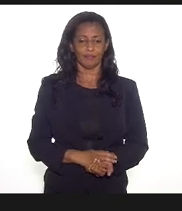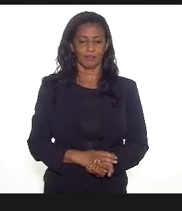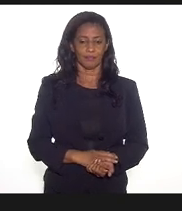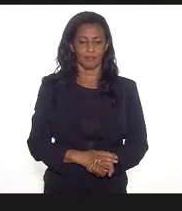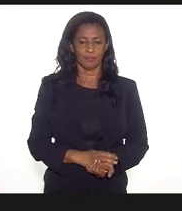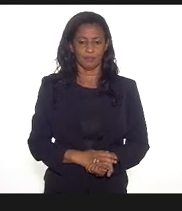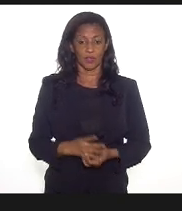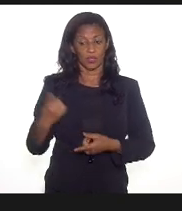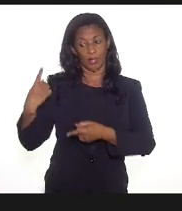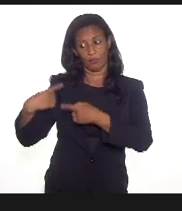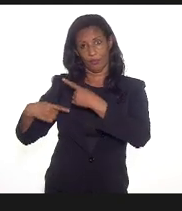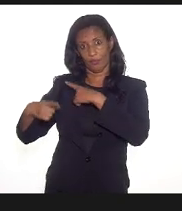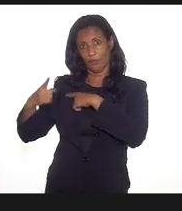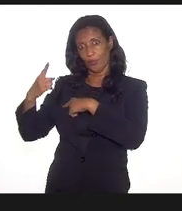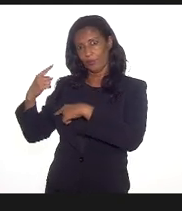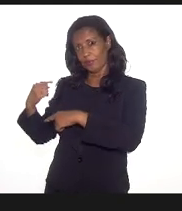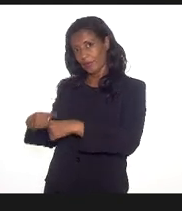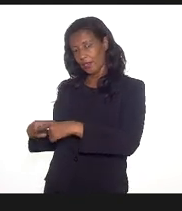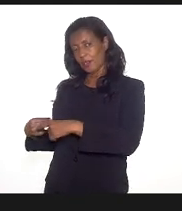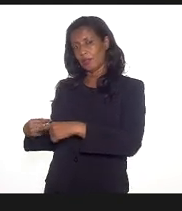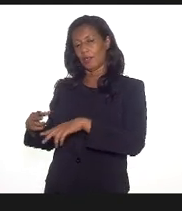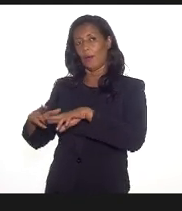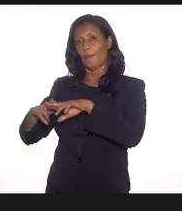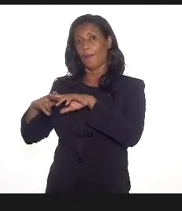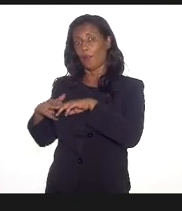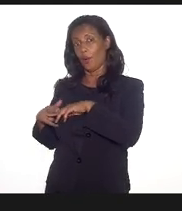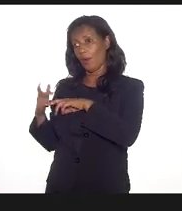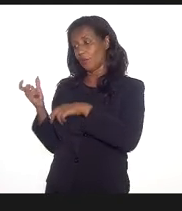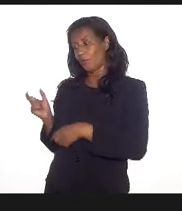de estar voltando ao túnel do tempo,